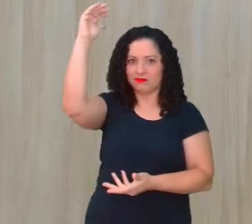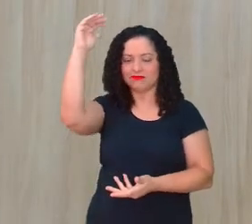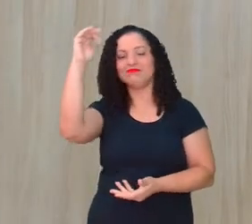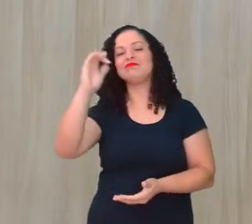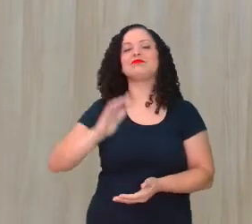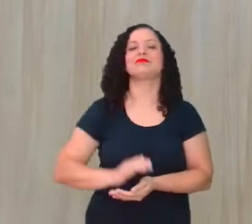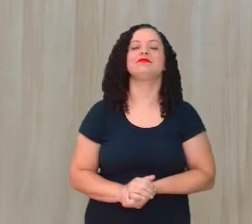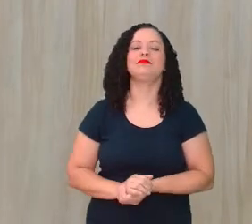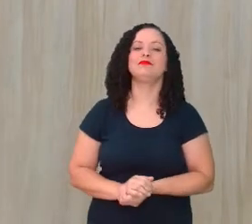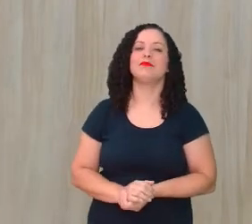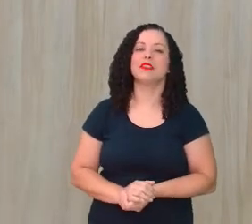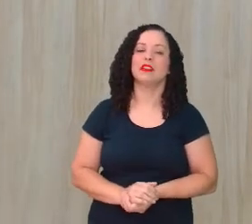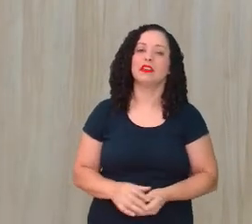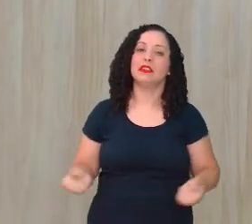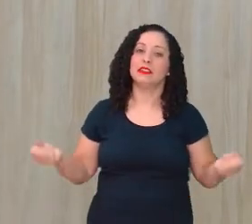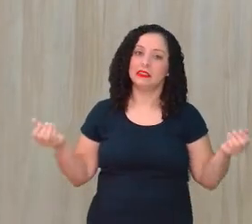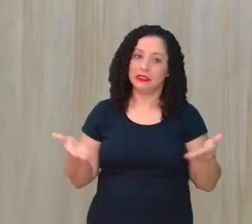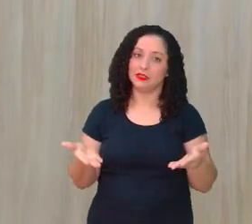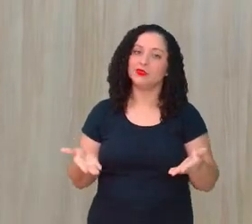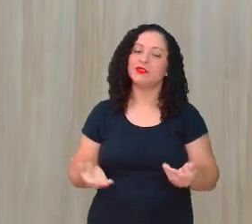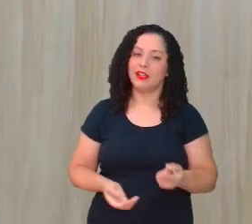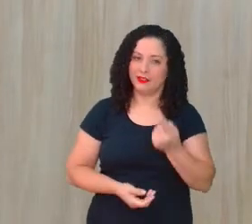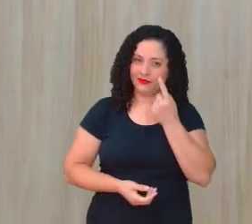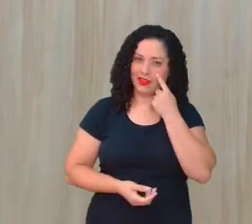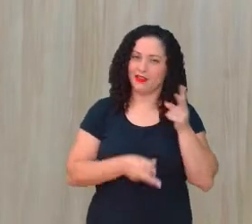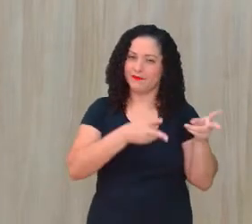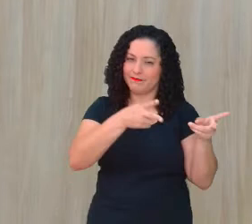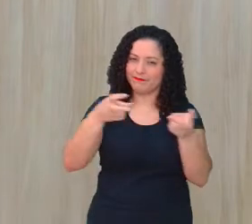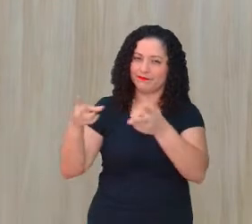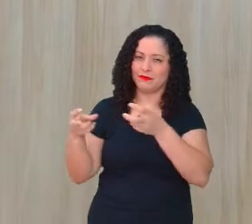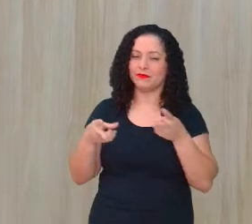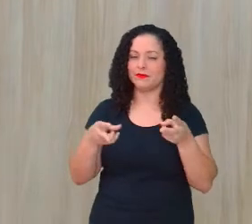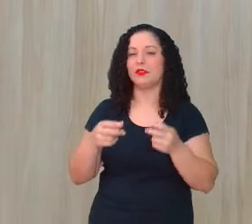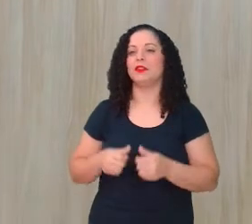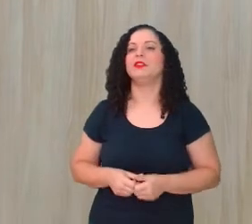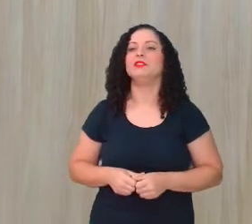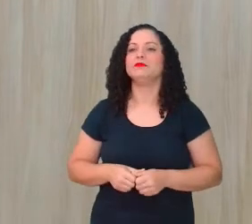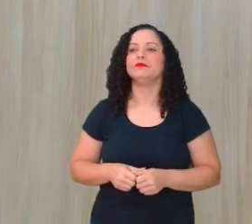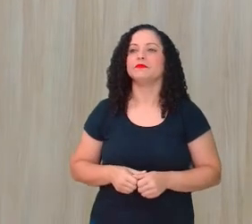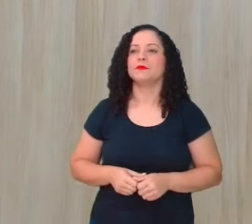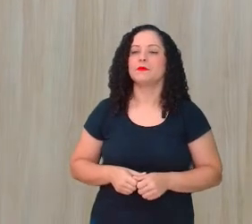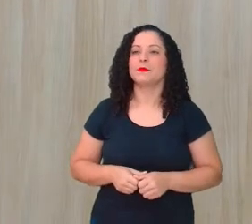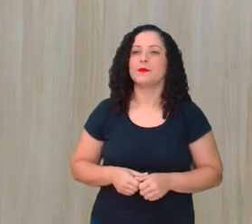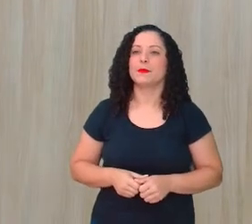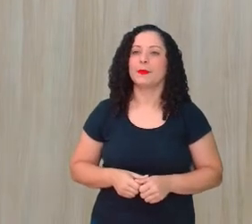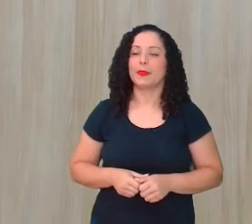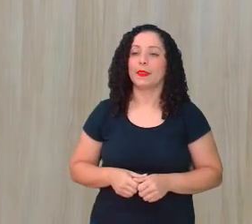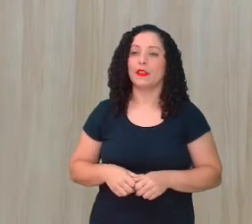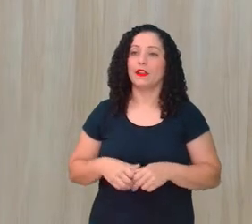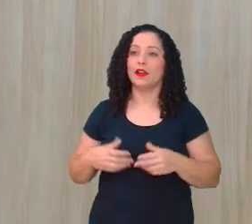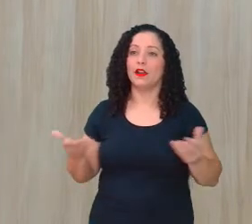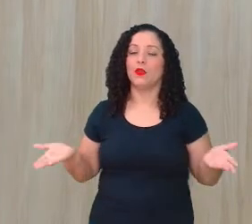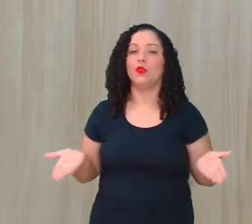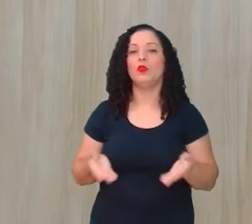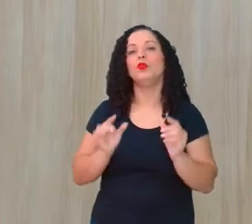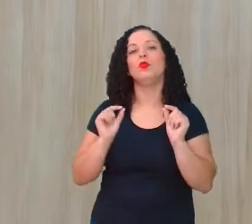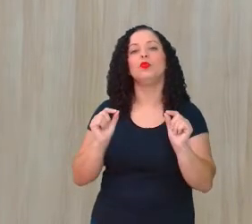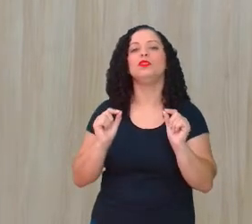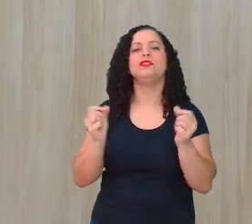país. Então, nesse sentido, fica aí esse registro. Mas veja, então é aquela coisa que eu disse,